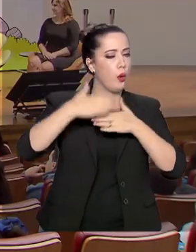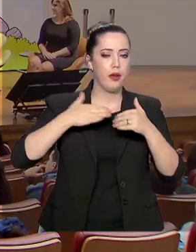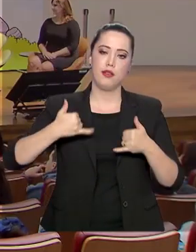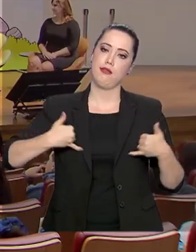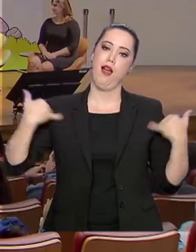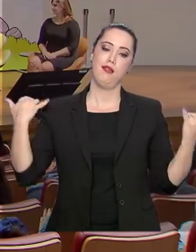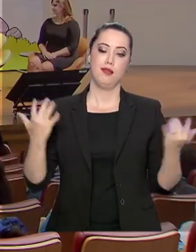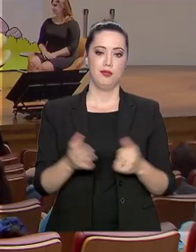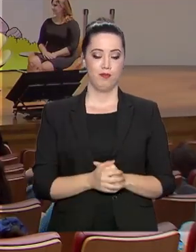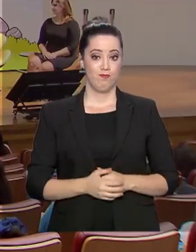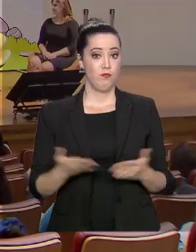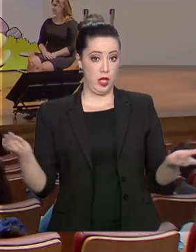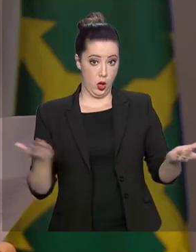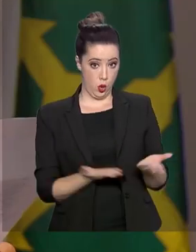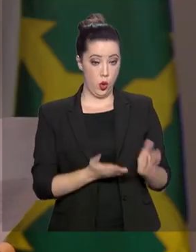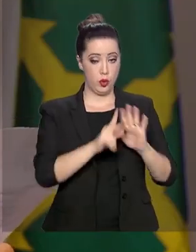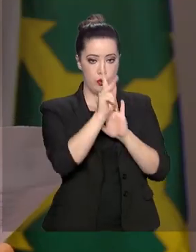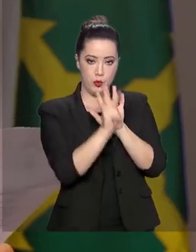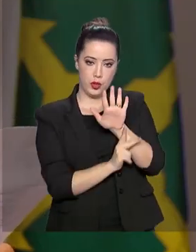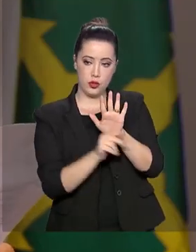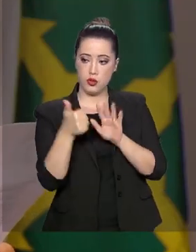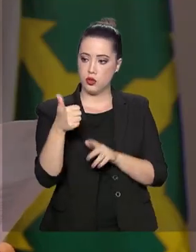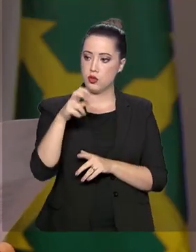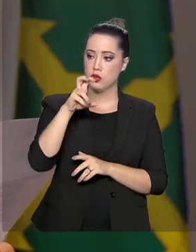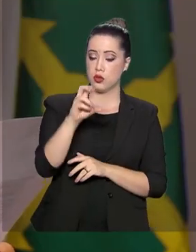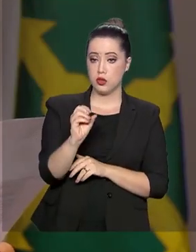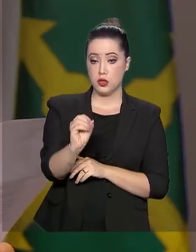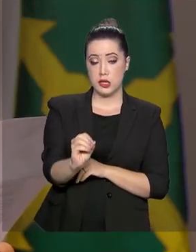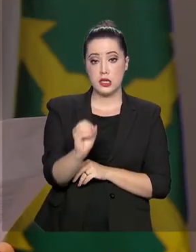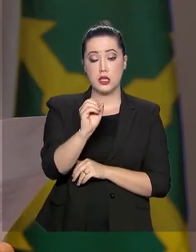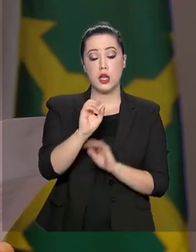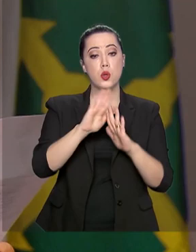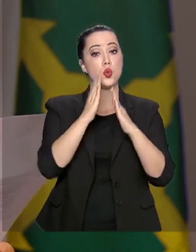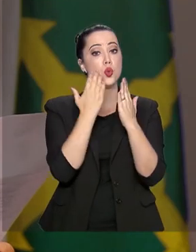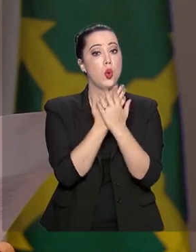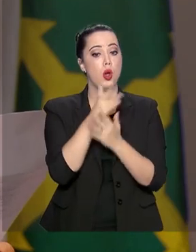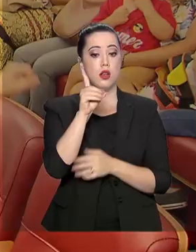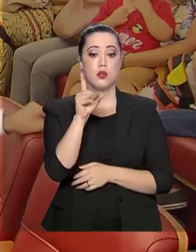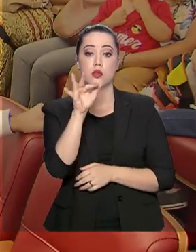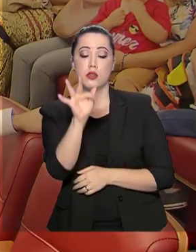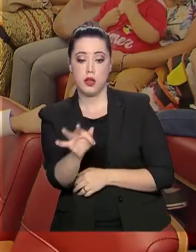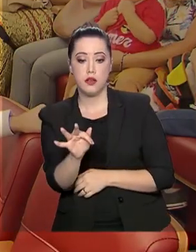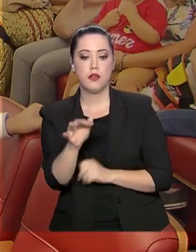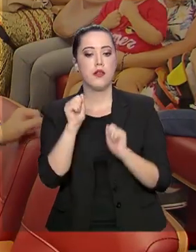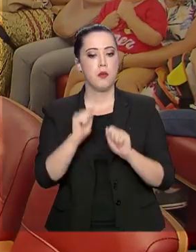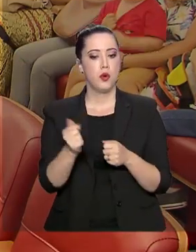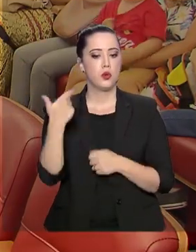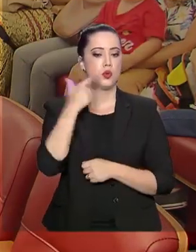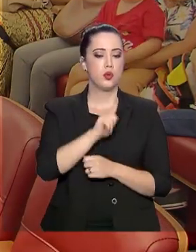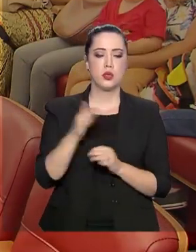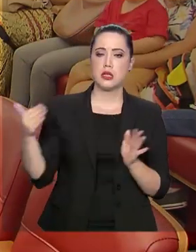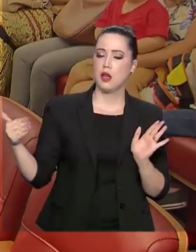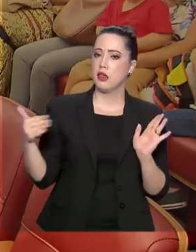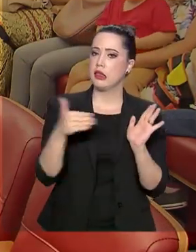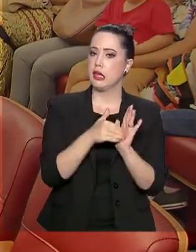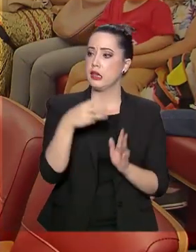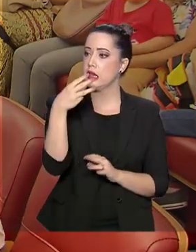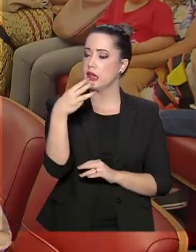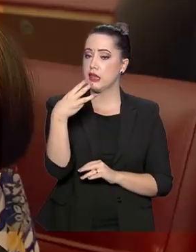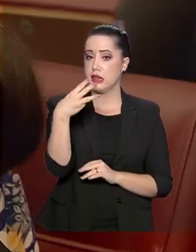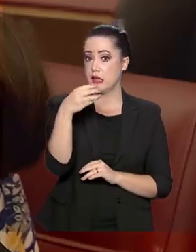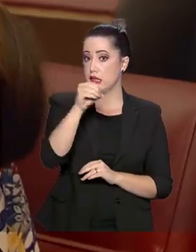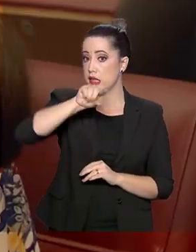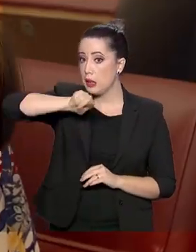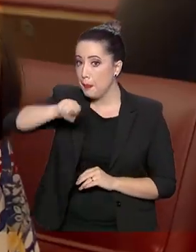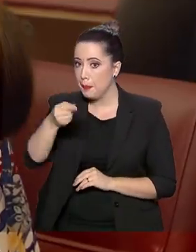Por enquanto, o projeto será testado em 150 escolas públicas do Distrito Federal e pode alcançar até 30 mil crianças